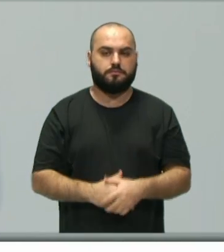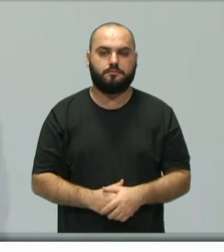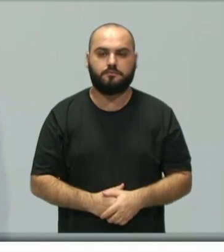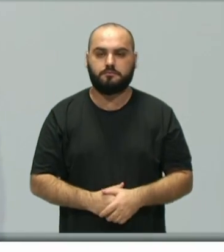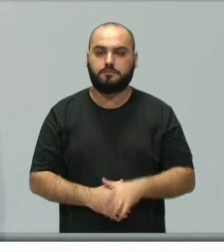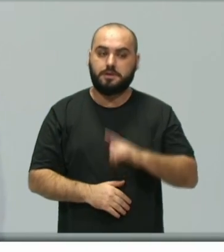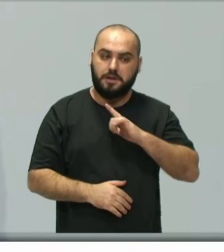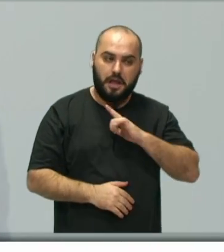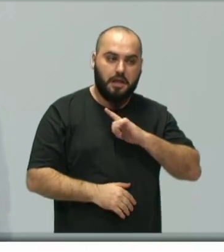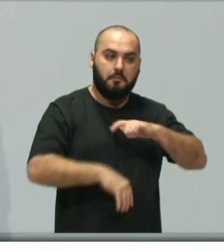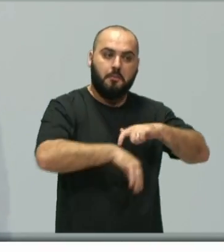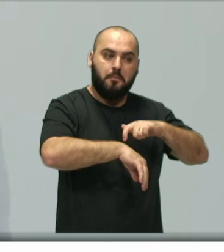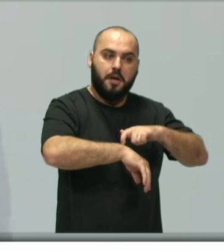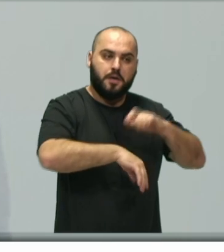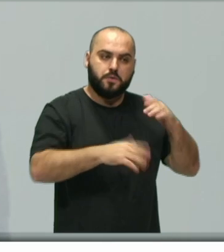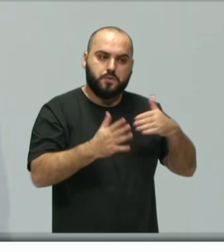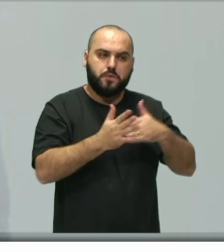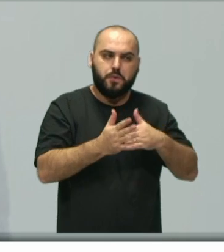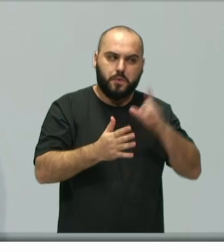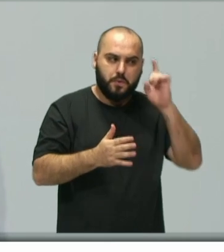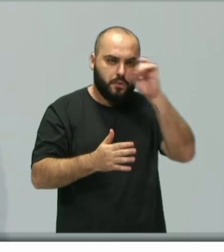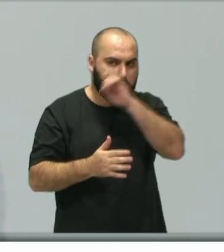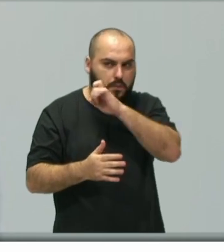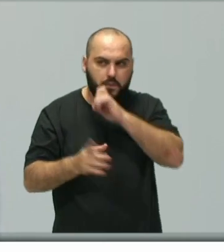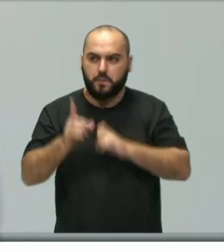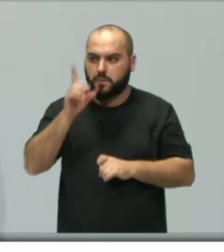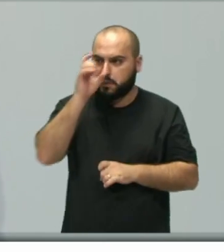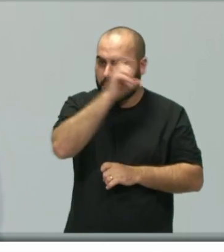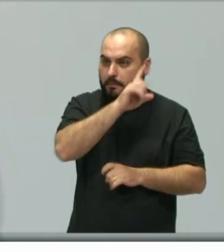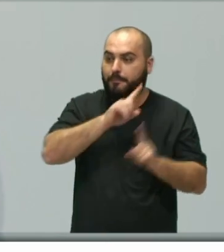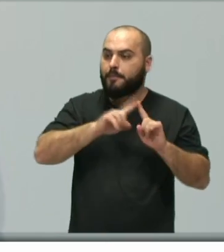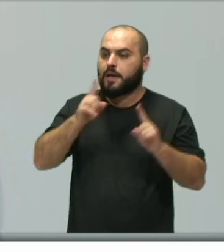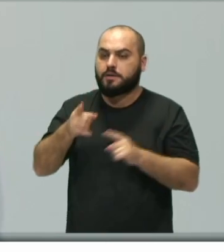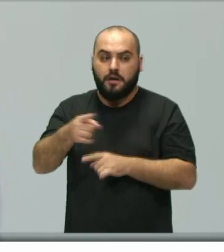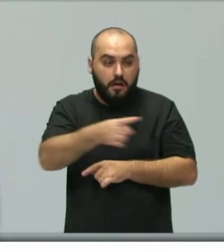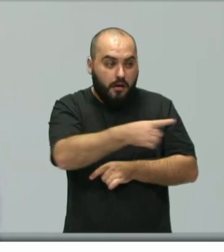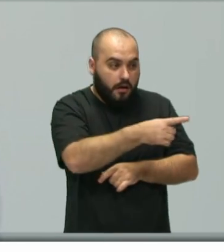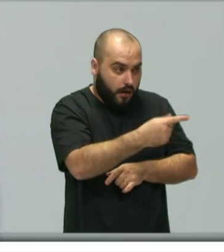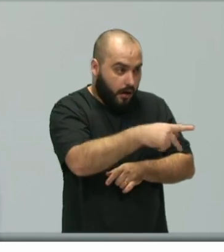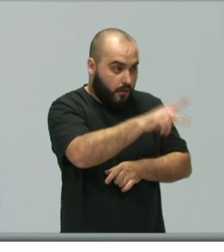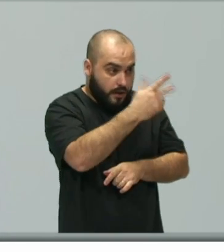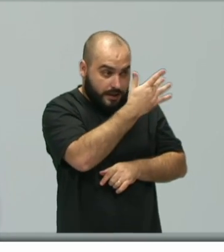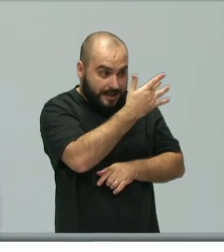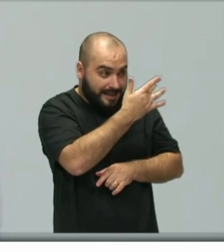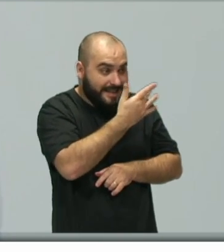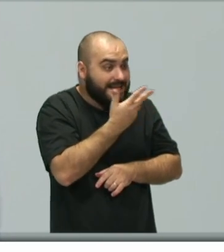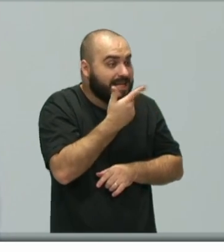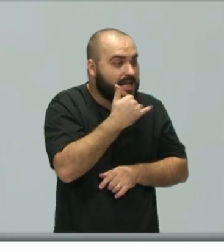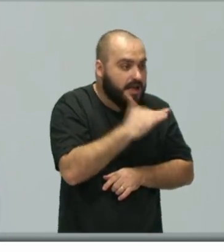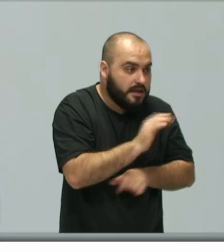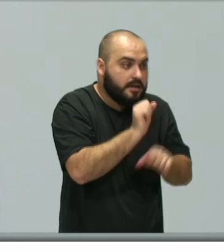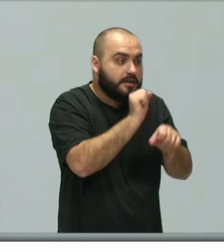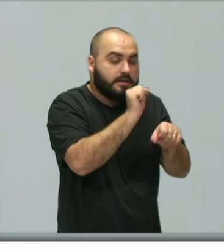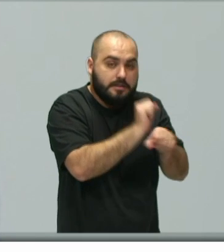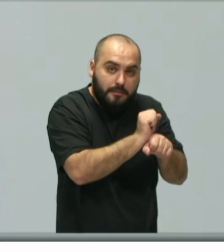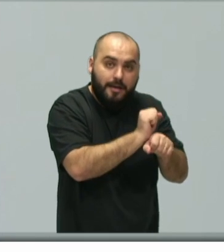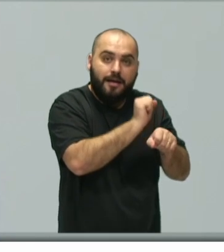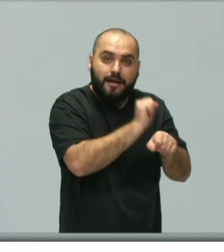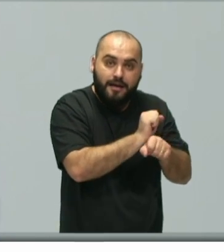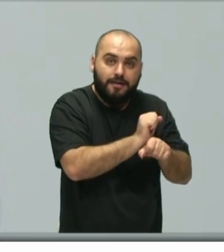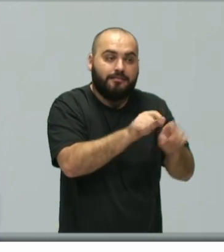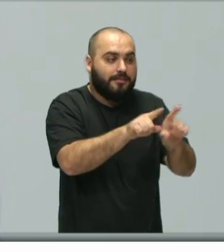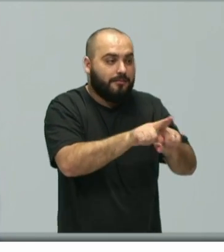dificuldades maiores, mas eu percebo que as outras crianças também estão esperando essa escuta, também estão esperando esse